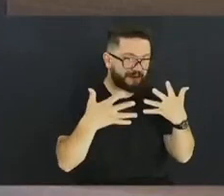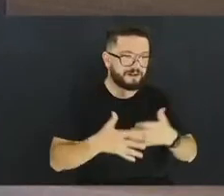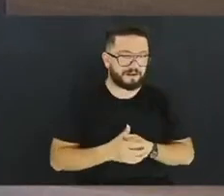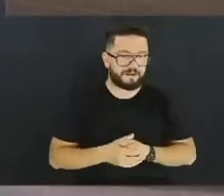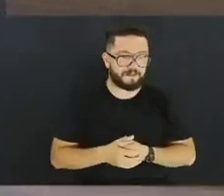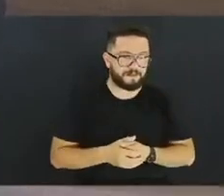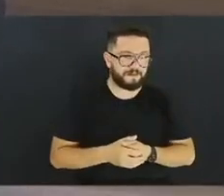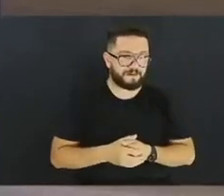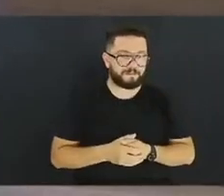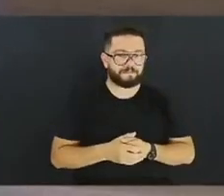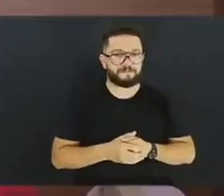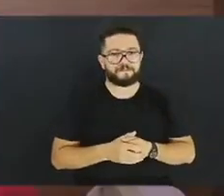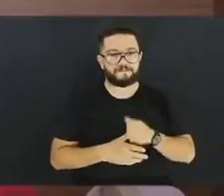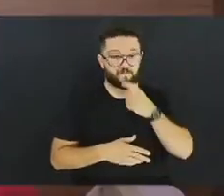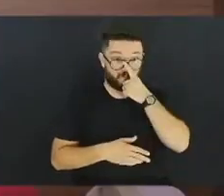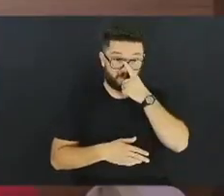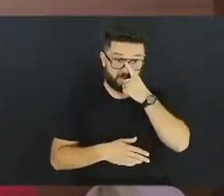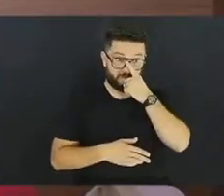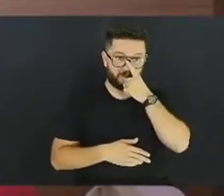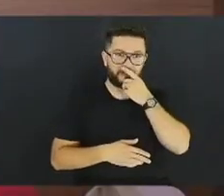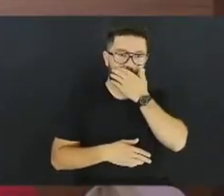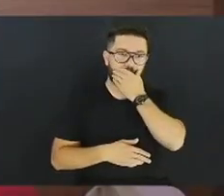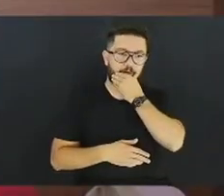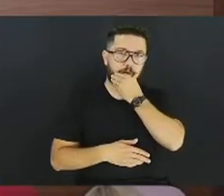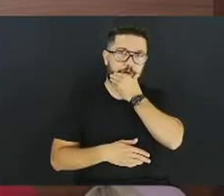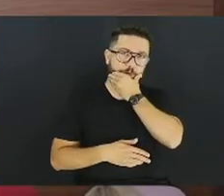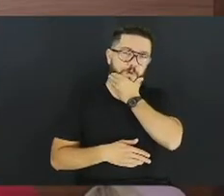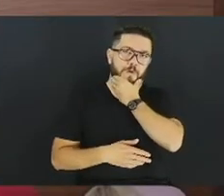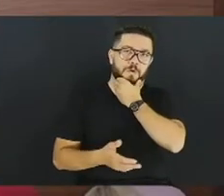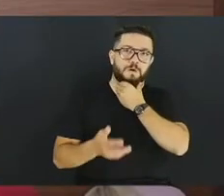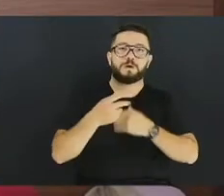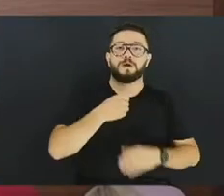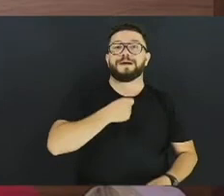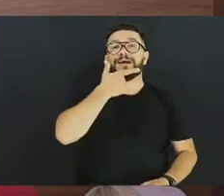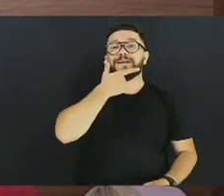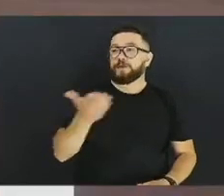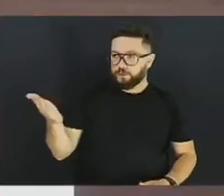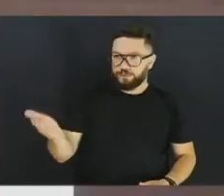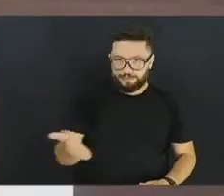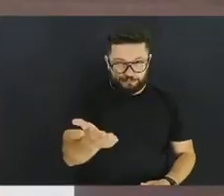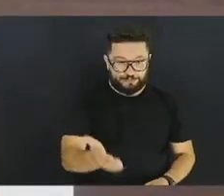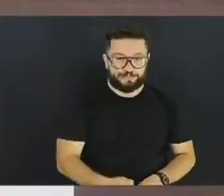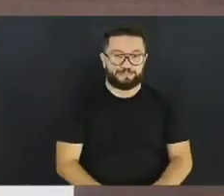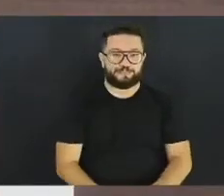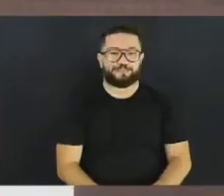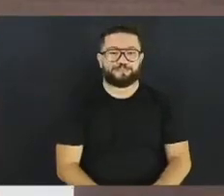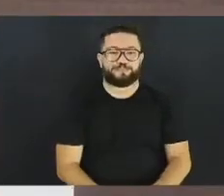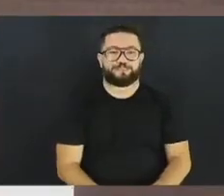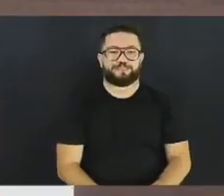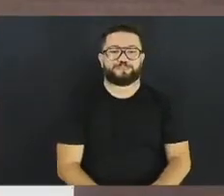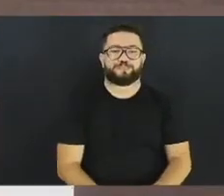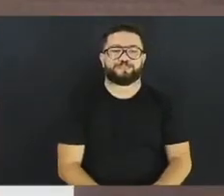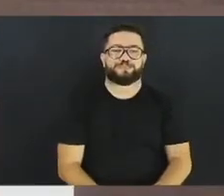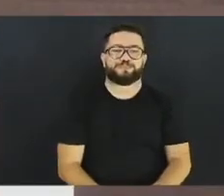Câmara. Desculpa, vereadora. Para fechar, então, vereador Erivelto Oliveira com a palavra. Obrigado, presidente. Mais uma vez, bom